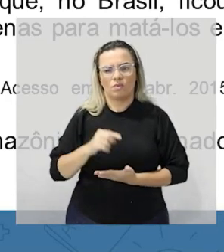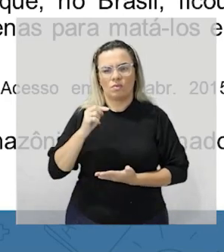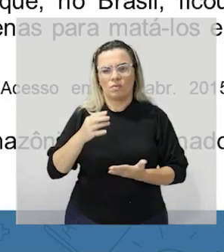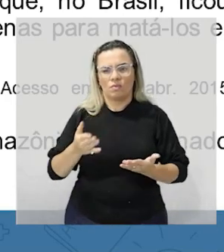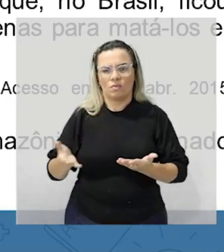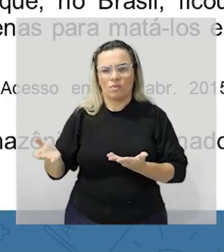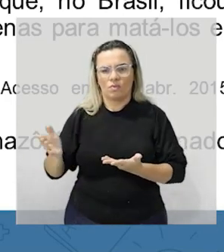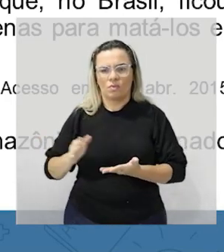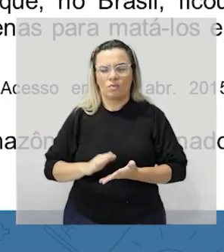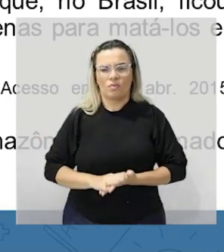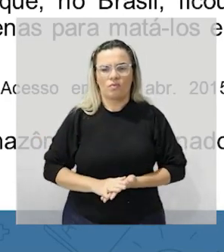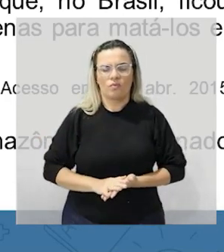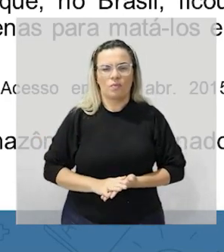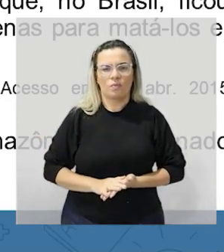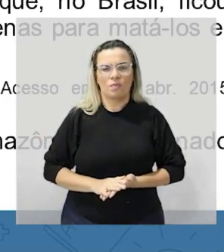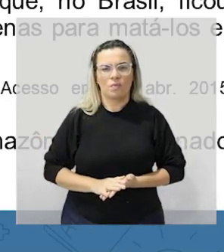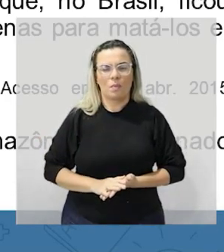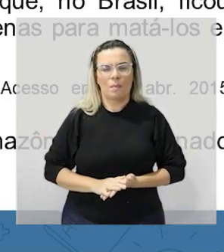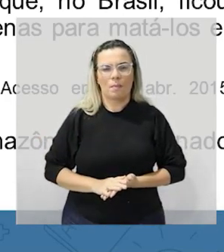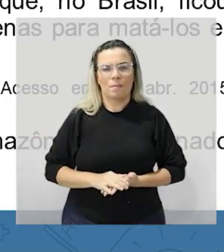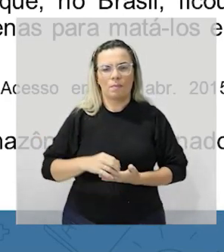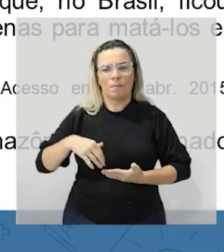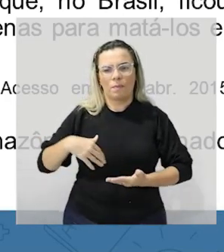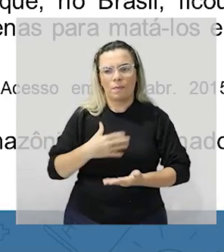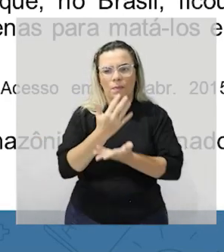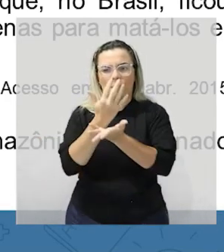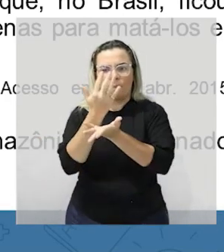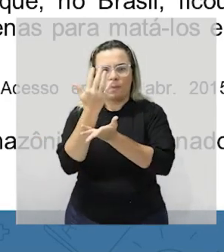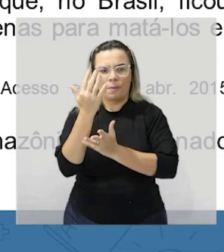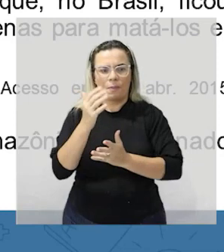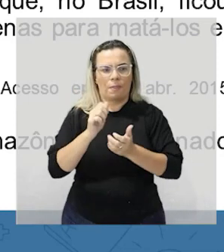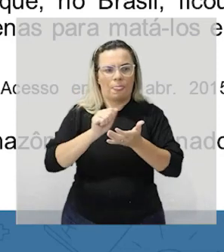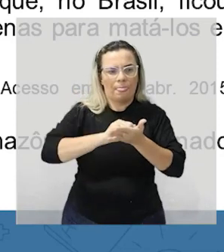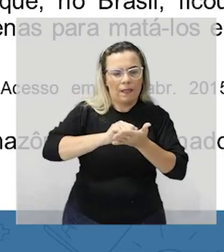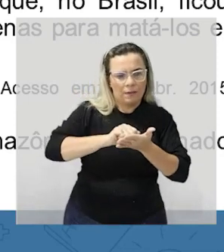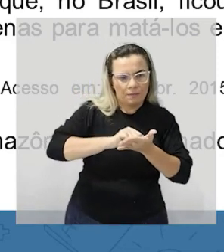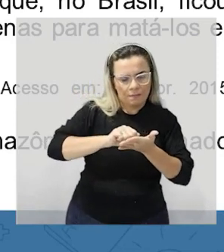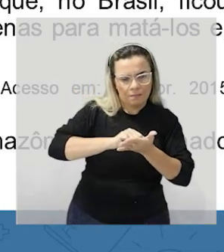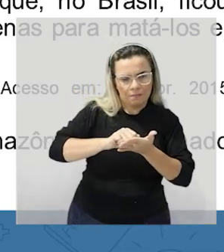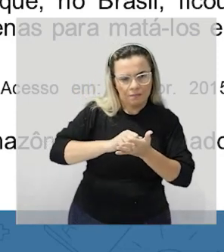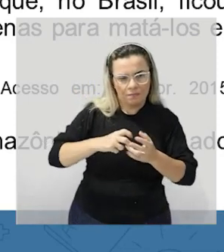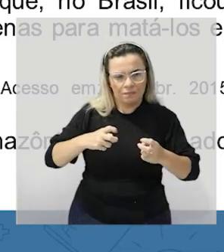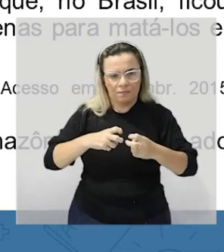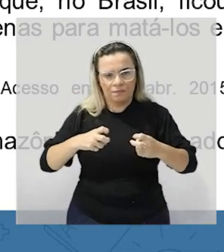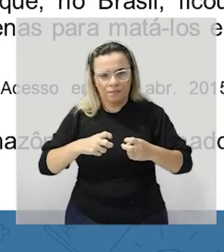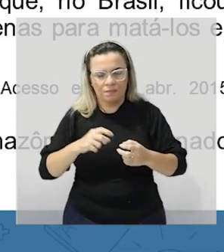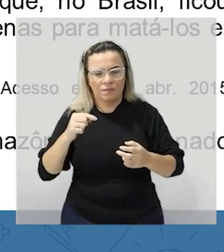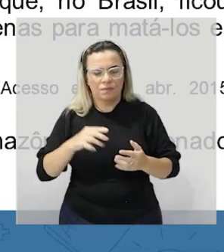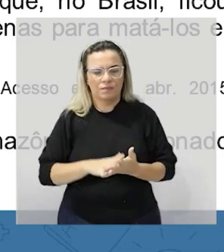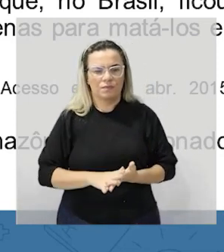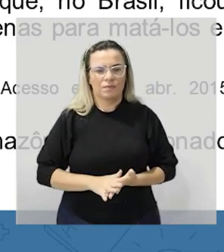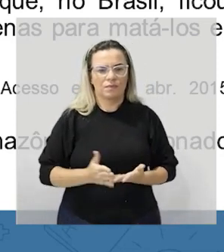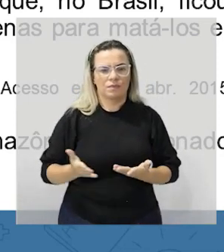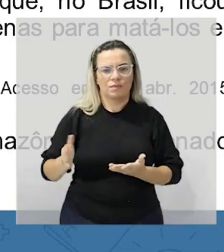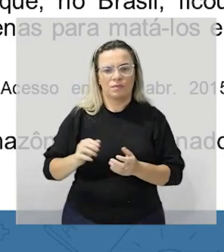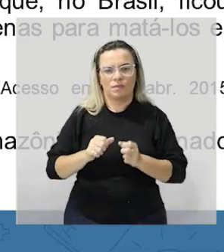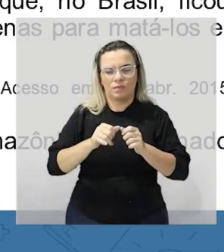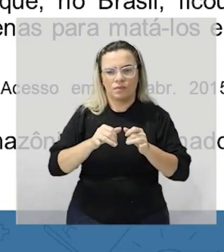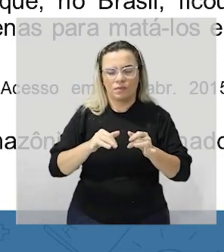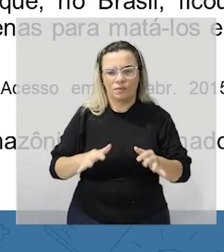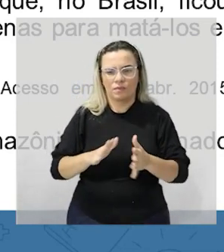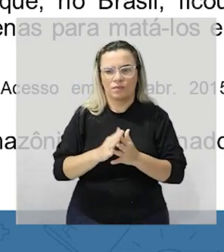explosão da exploração do látex, goma elástica